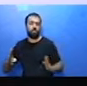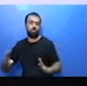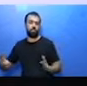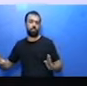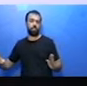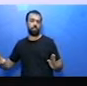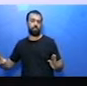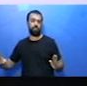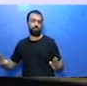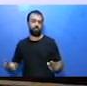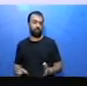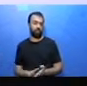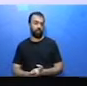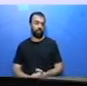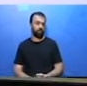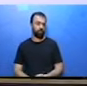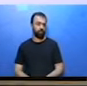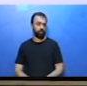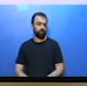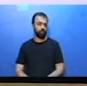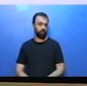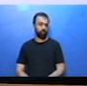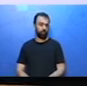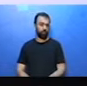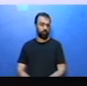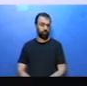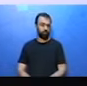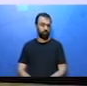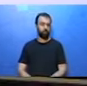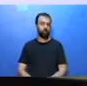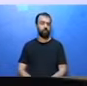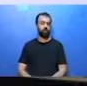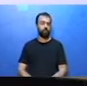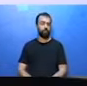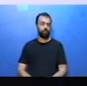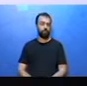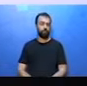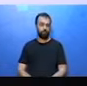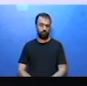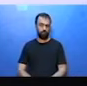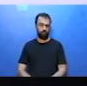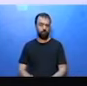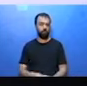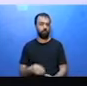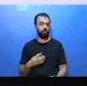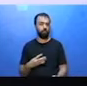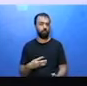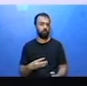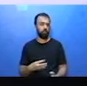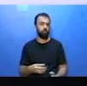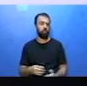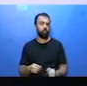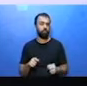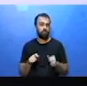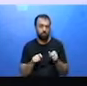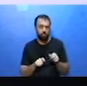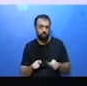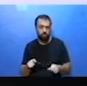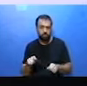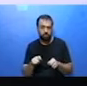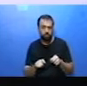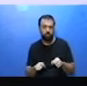maior e ali na questão 4 ele pede qual que era para organizar o gráfico